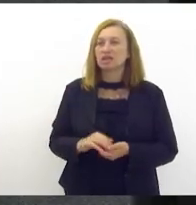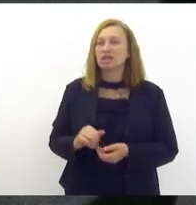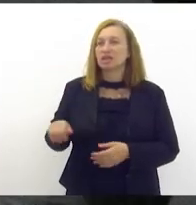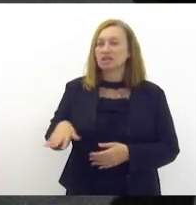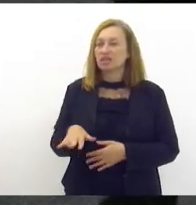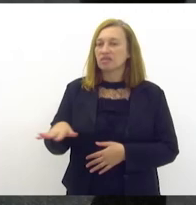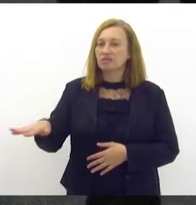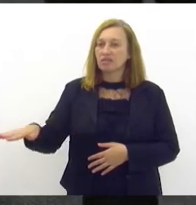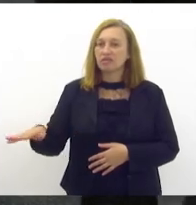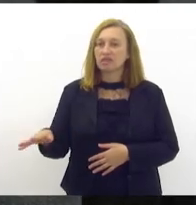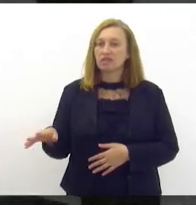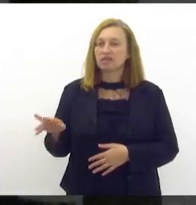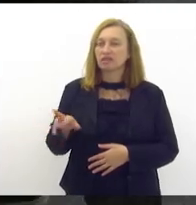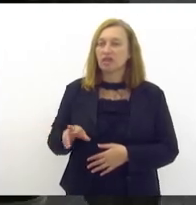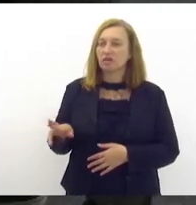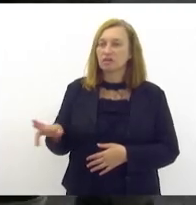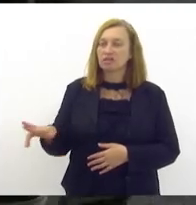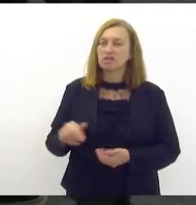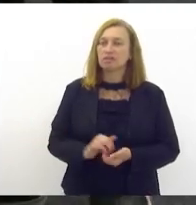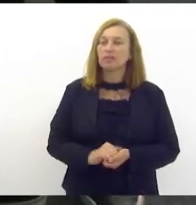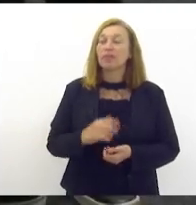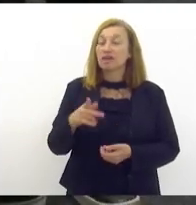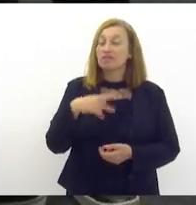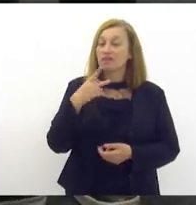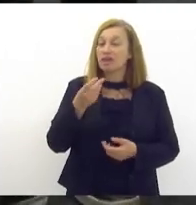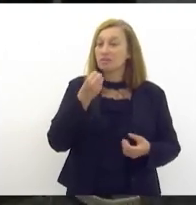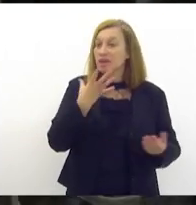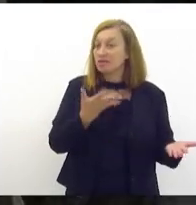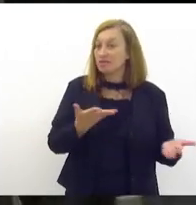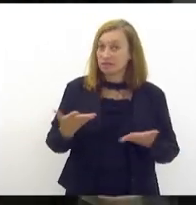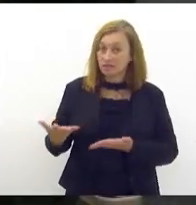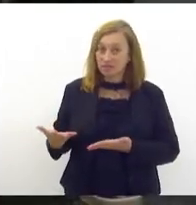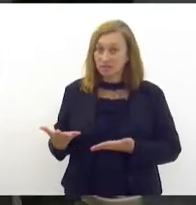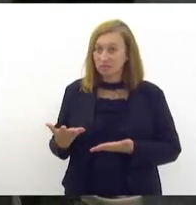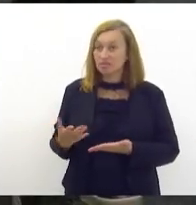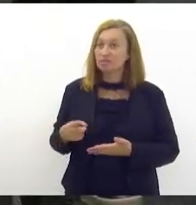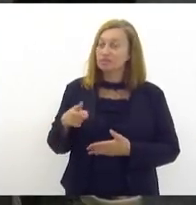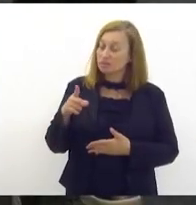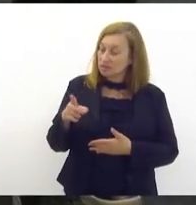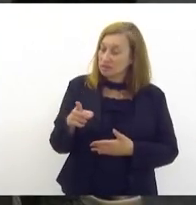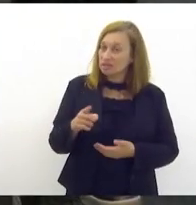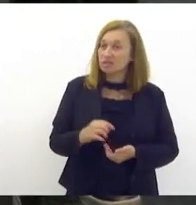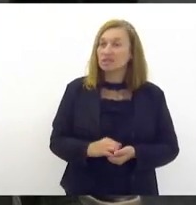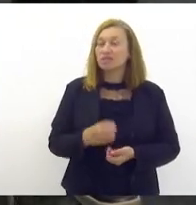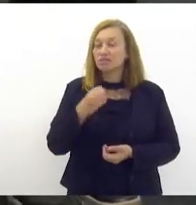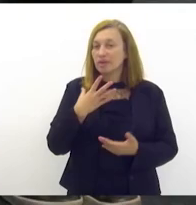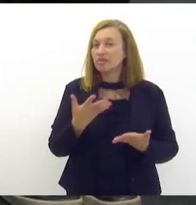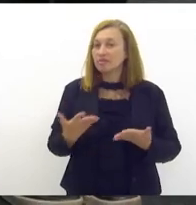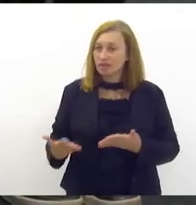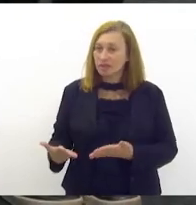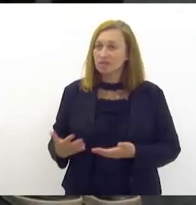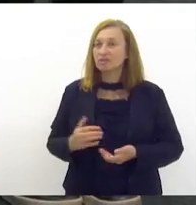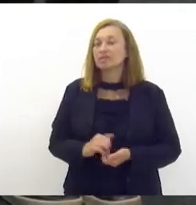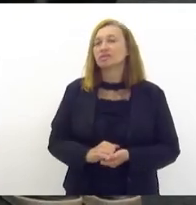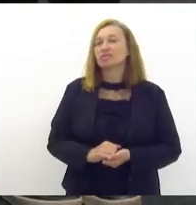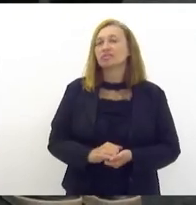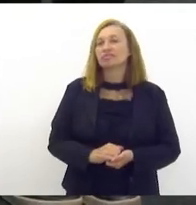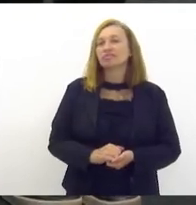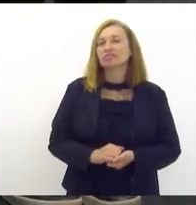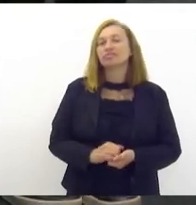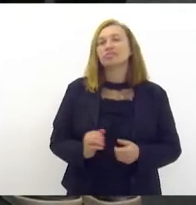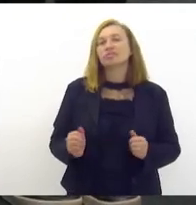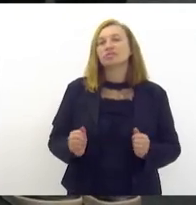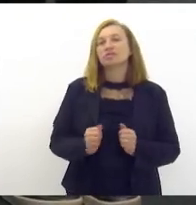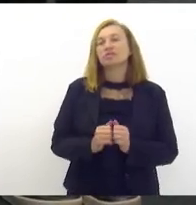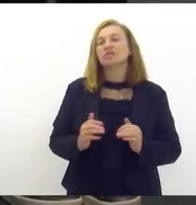da Rocinha, e dizer das boas-vindas, Shaolin, que você seja muito bem-vindo de estar aqui